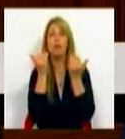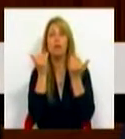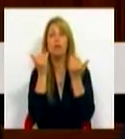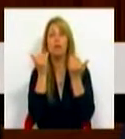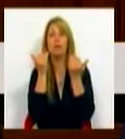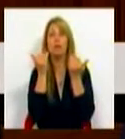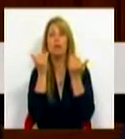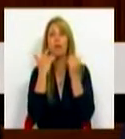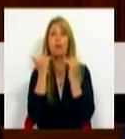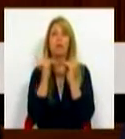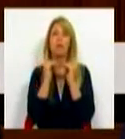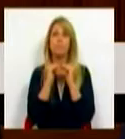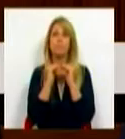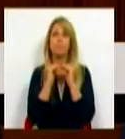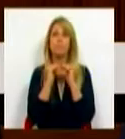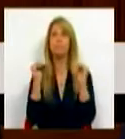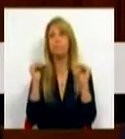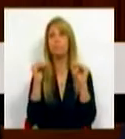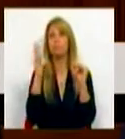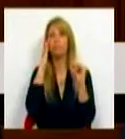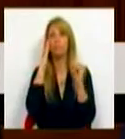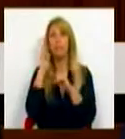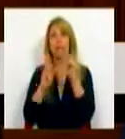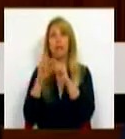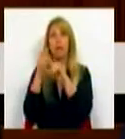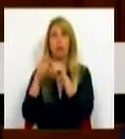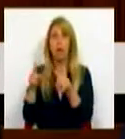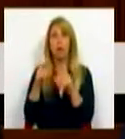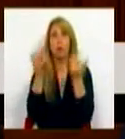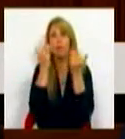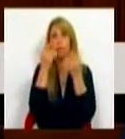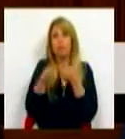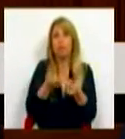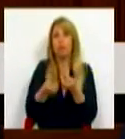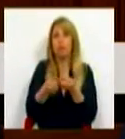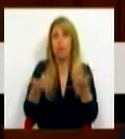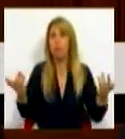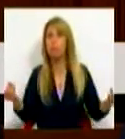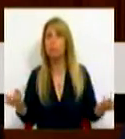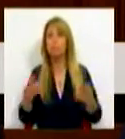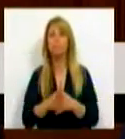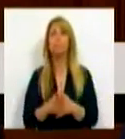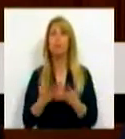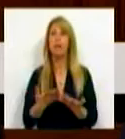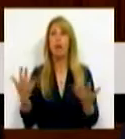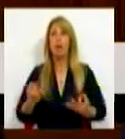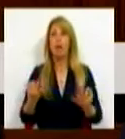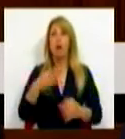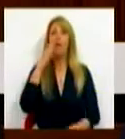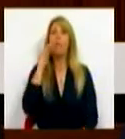portanto, ao nível da imparidade e da informação de gestão. E, portanto, de facto, o banco